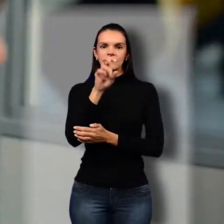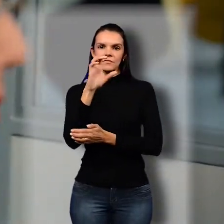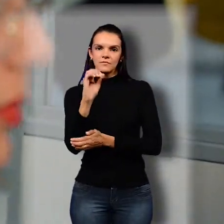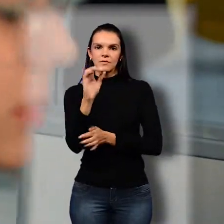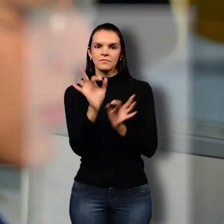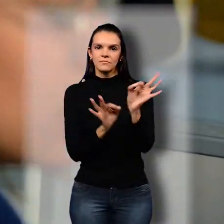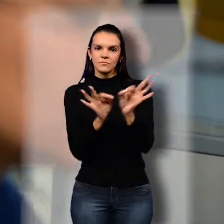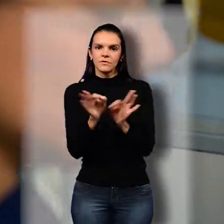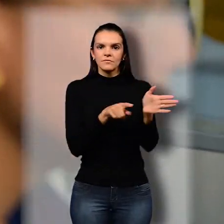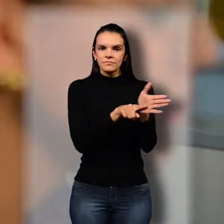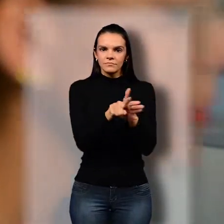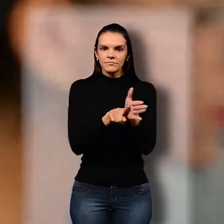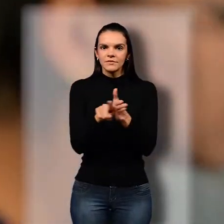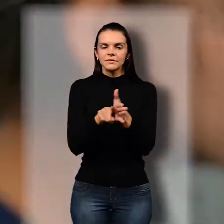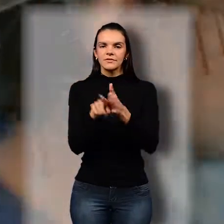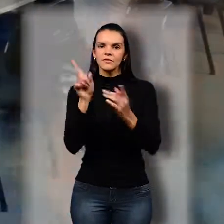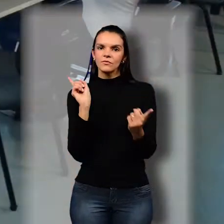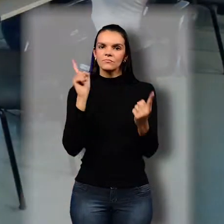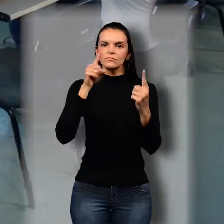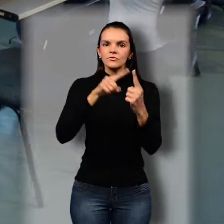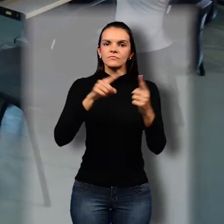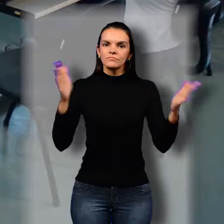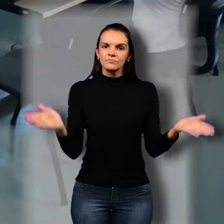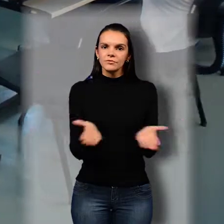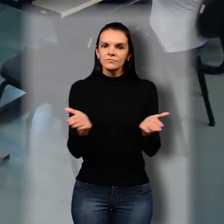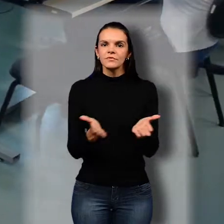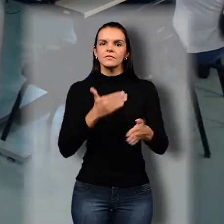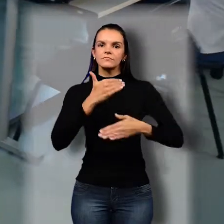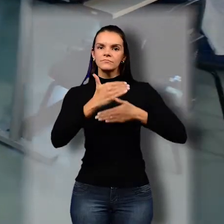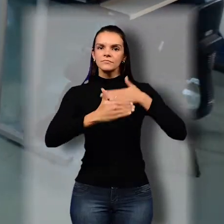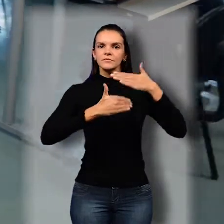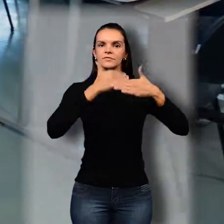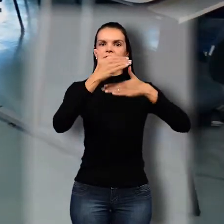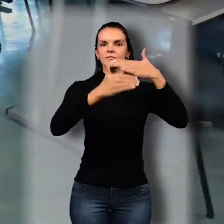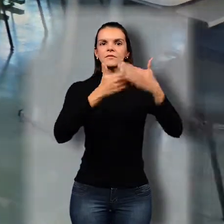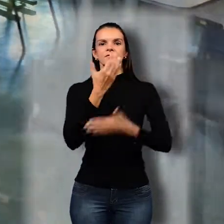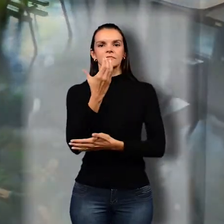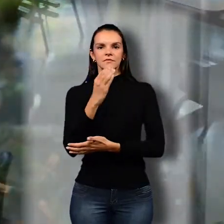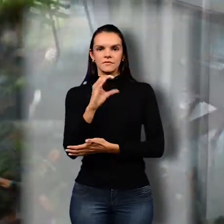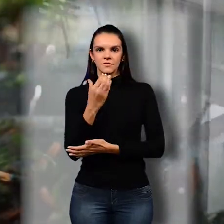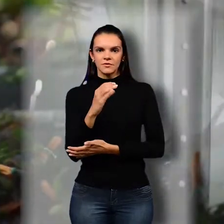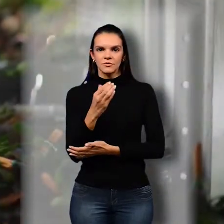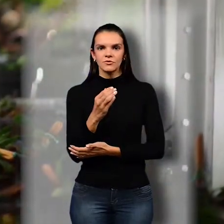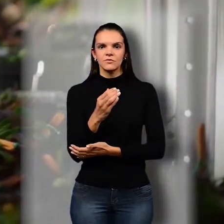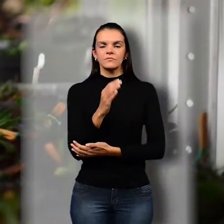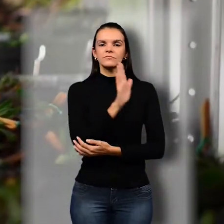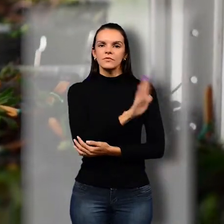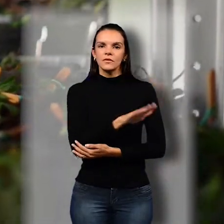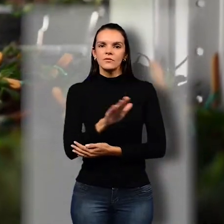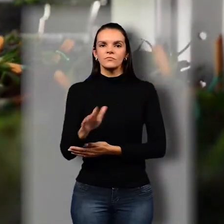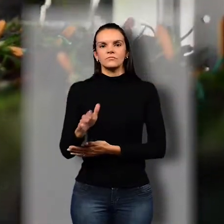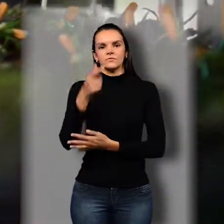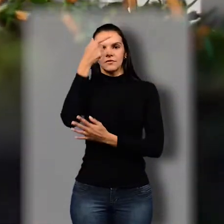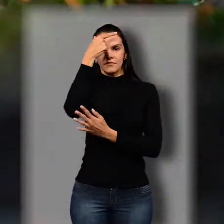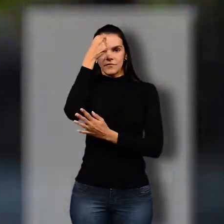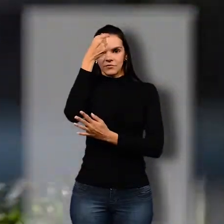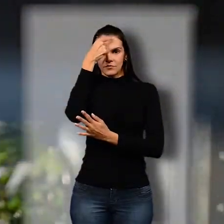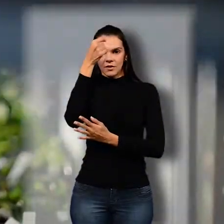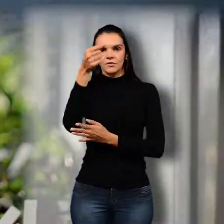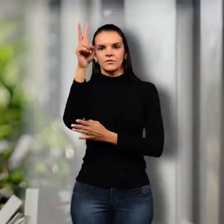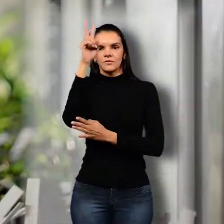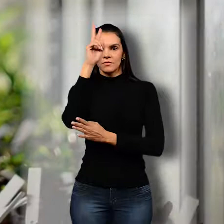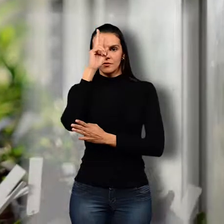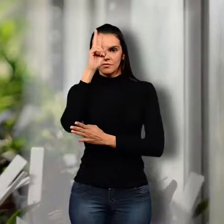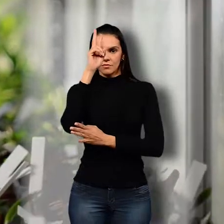a pesquisa tem o objetivo de estimular o desenvolvimento científico de estudantes da graduação, do